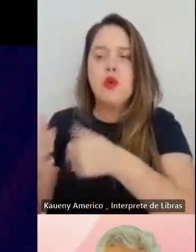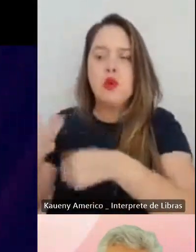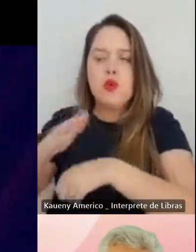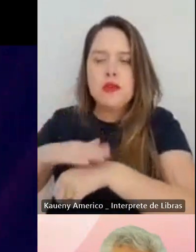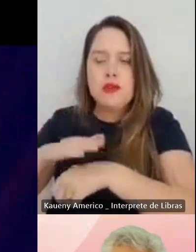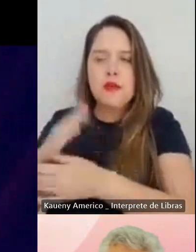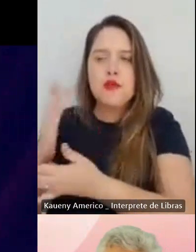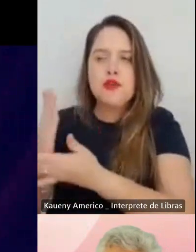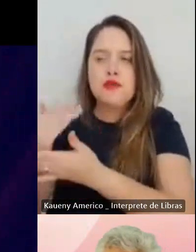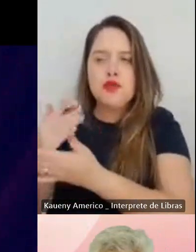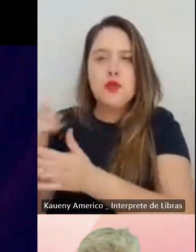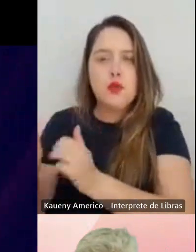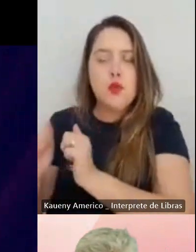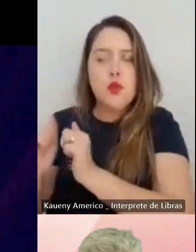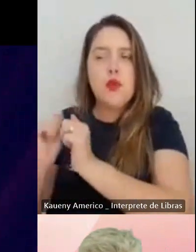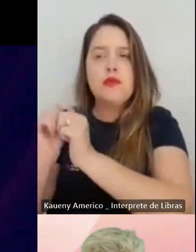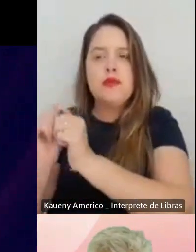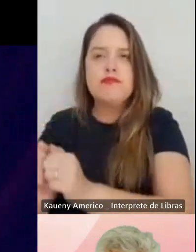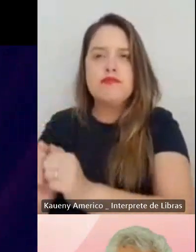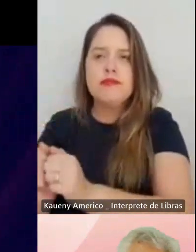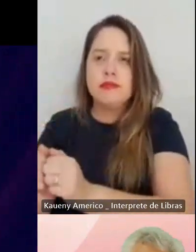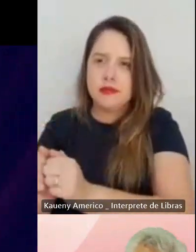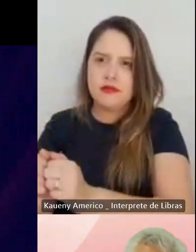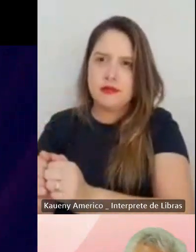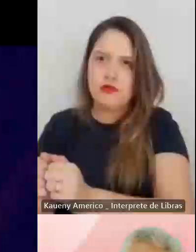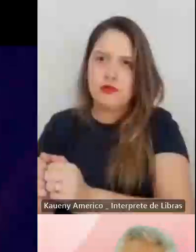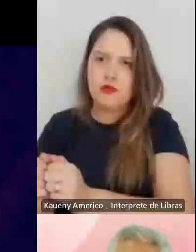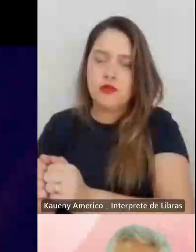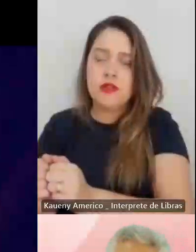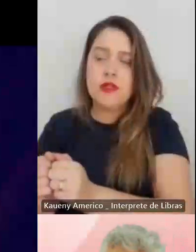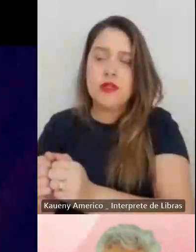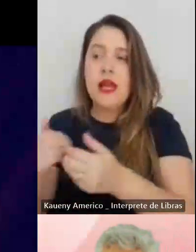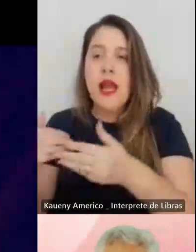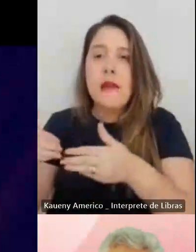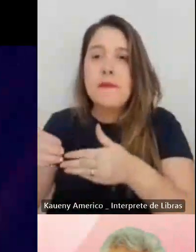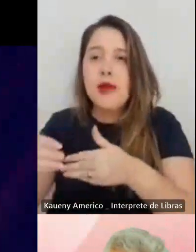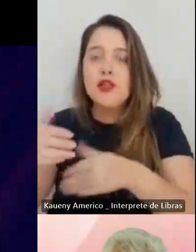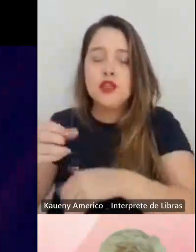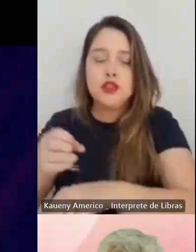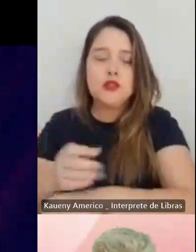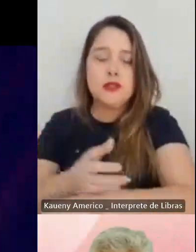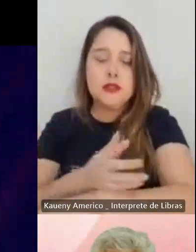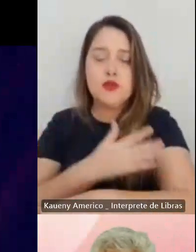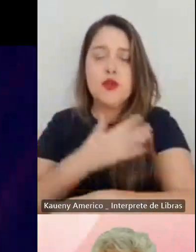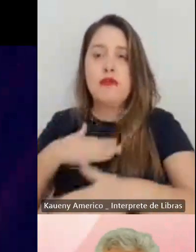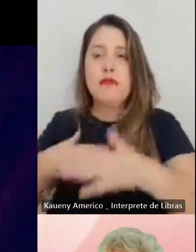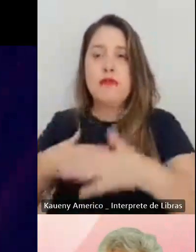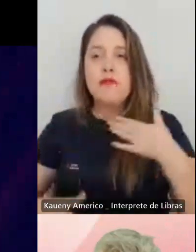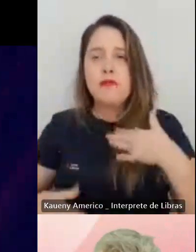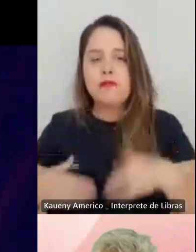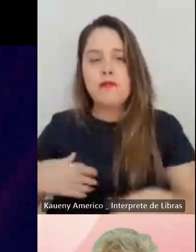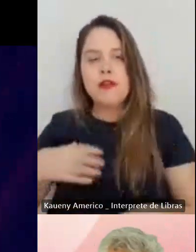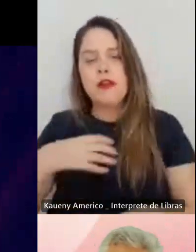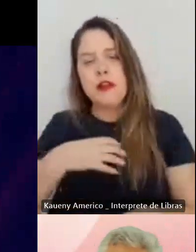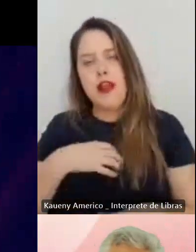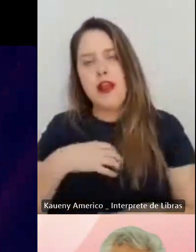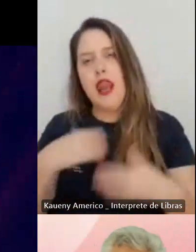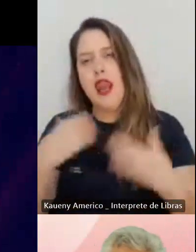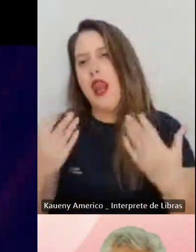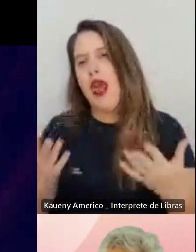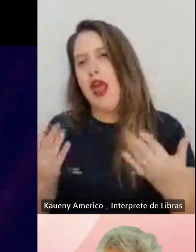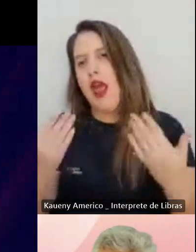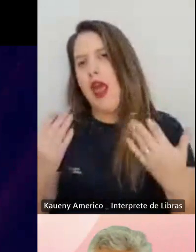e isso acaba virando a parte emocional, a parte física de uma forma extremamente leve. Então, uma